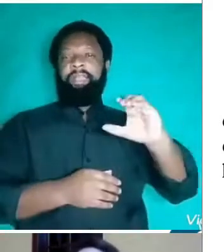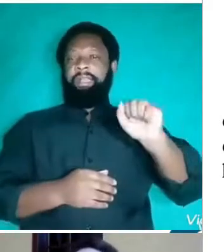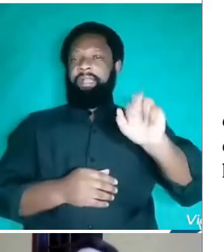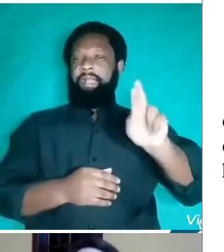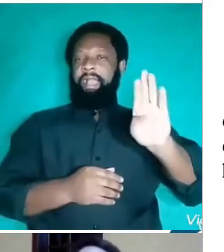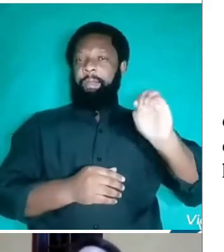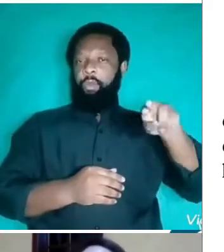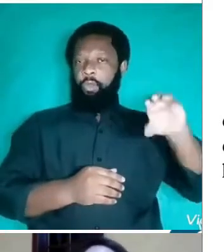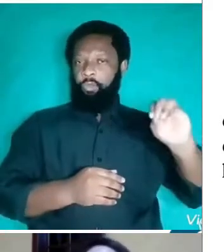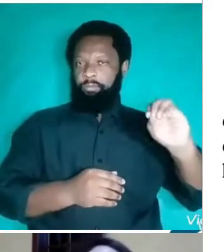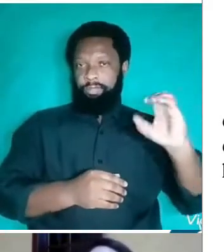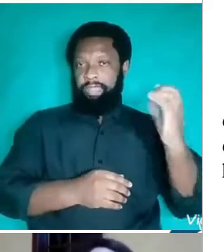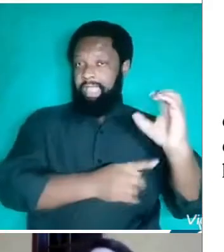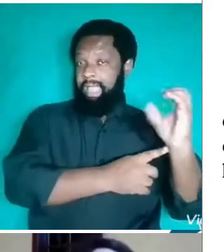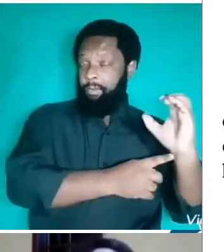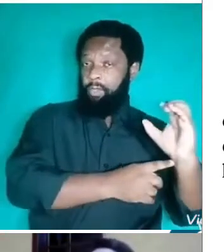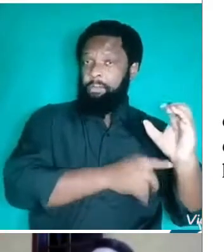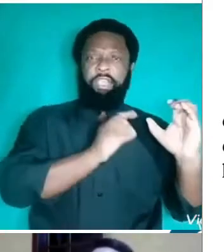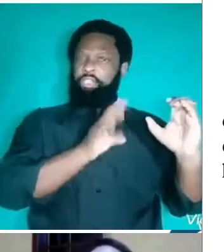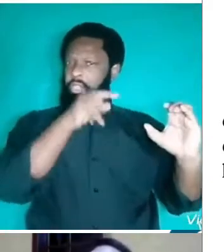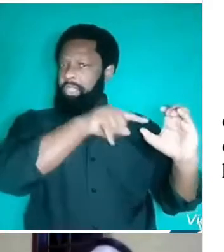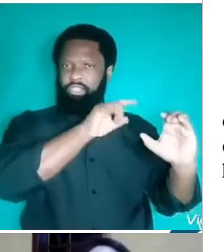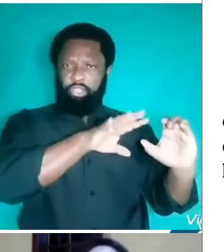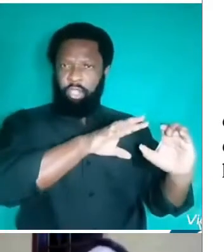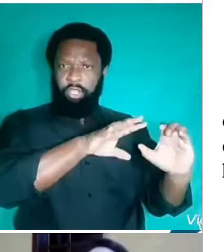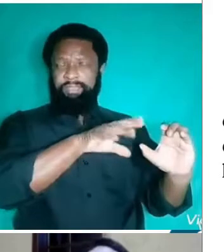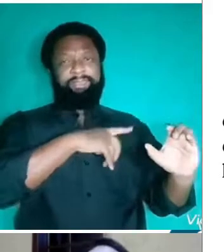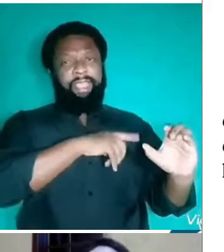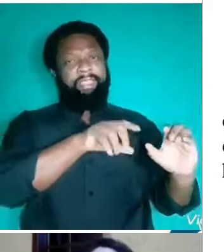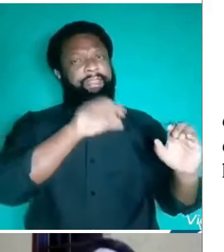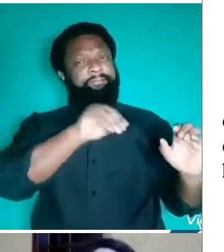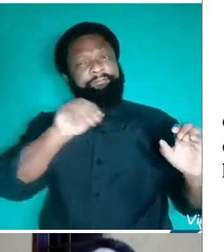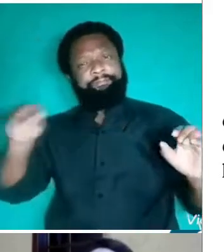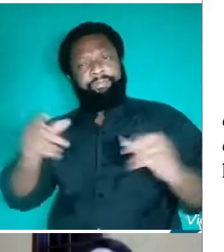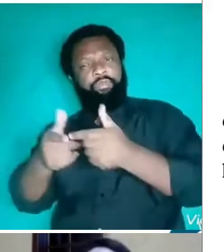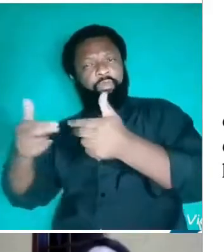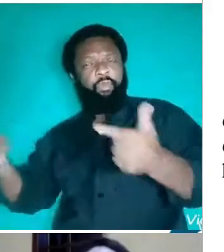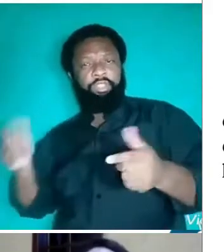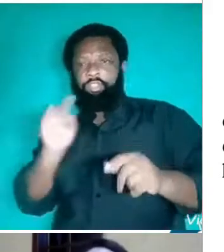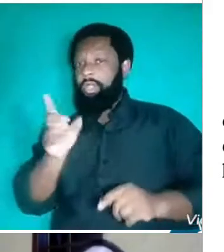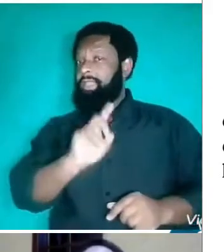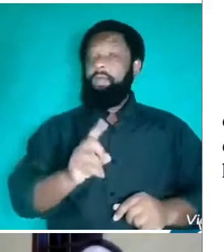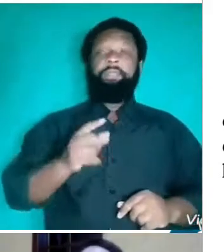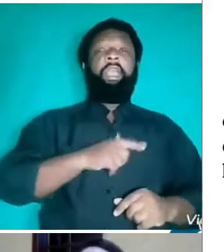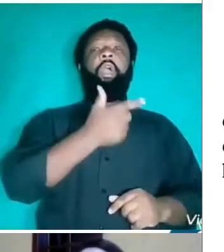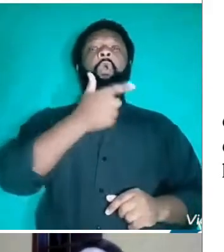átomos de carbono. Mas não é apenas esse elemento que aparece na estrutura dos compostos